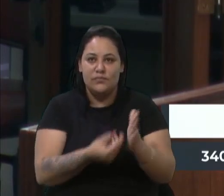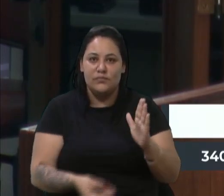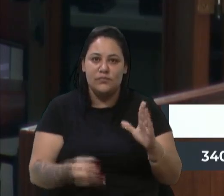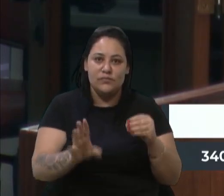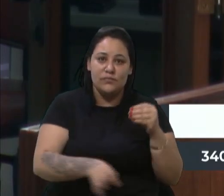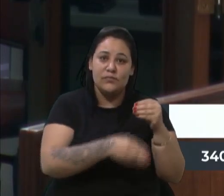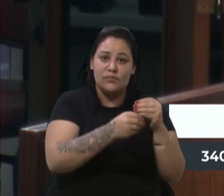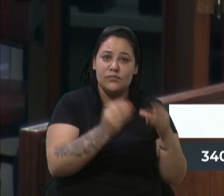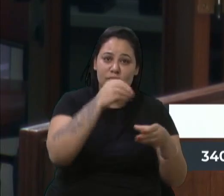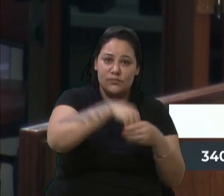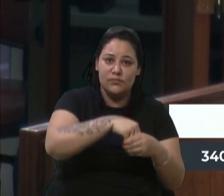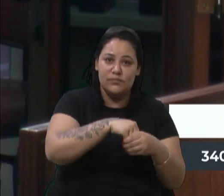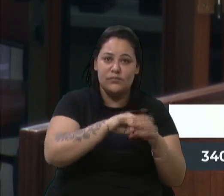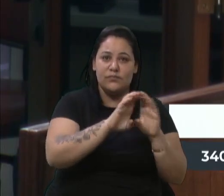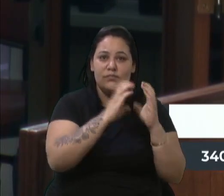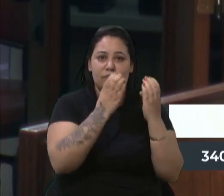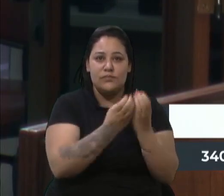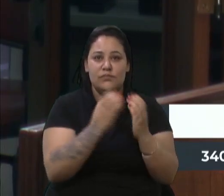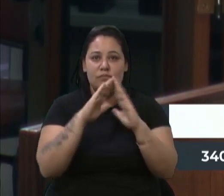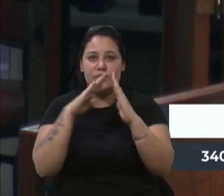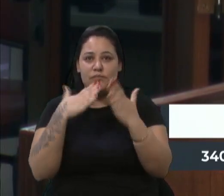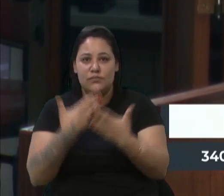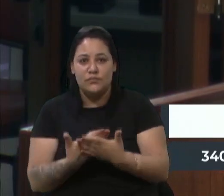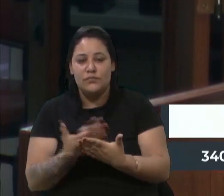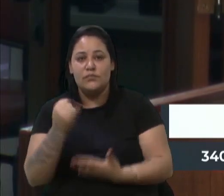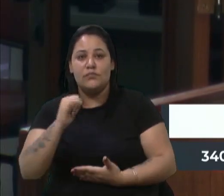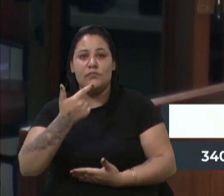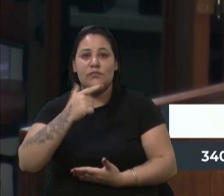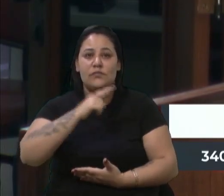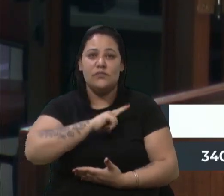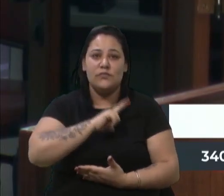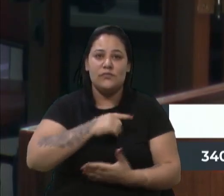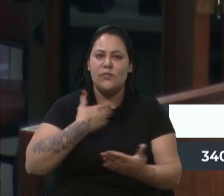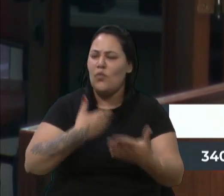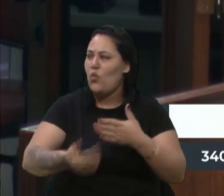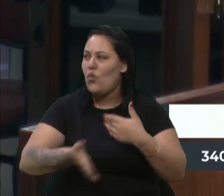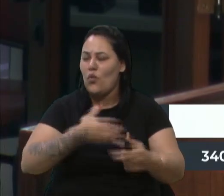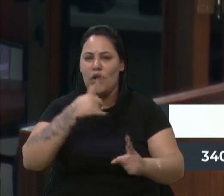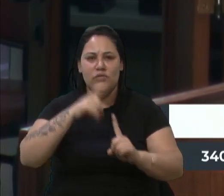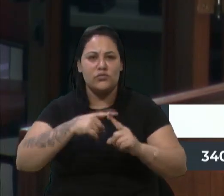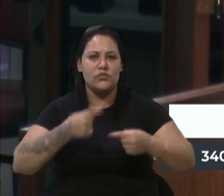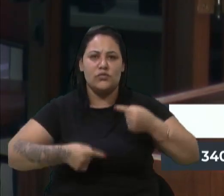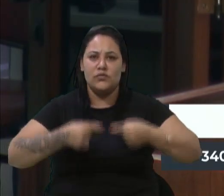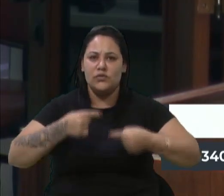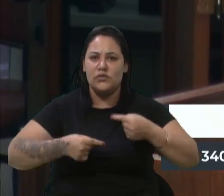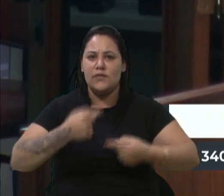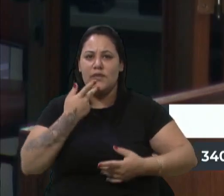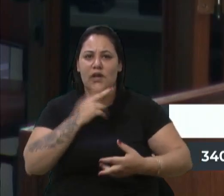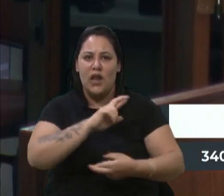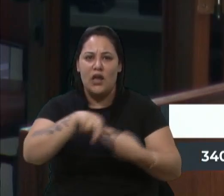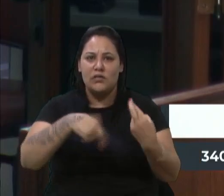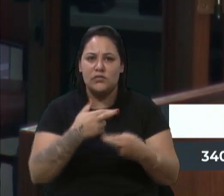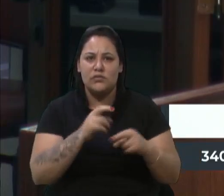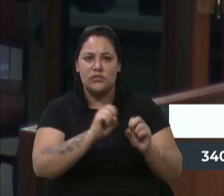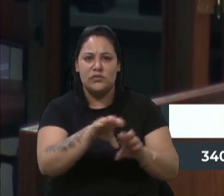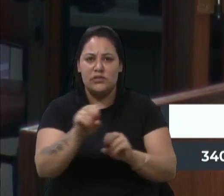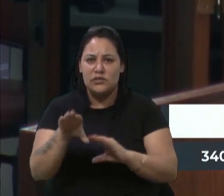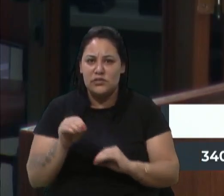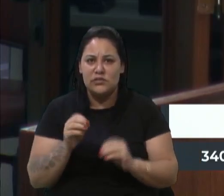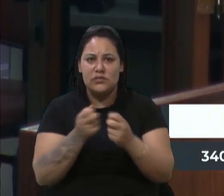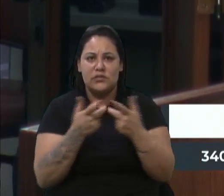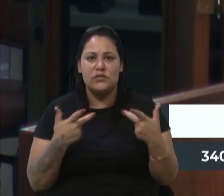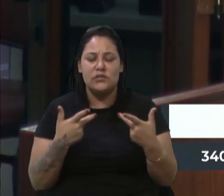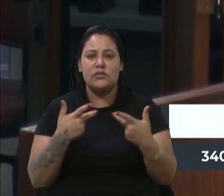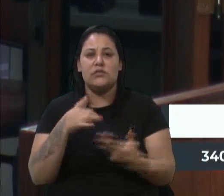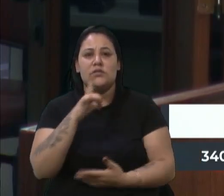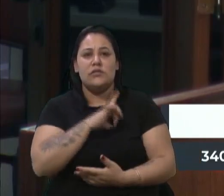escolar. Quando tiver qualquer tipo de discussão na questão de educação, vereadora Gladys, nós temos